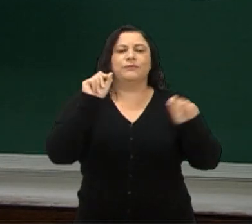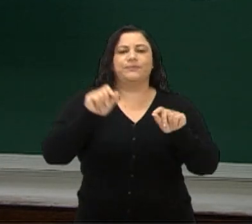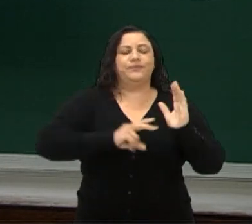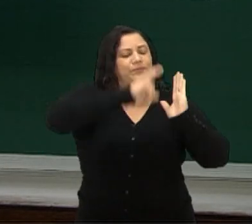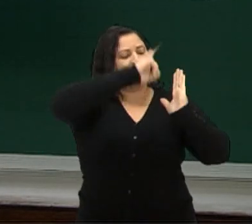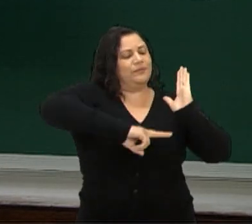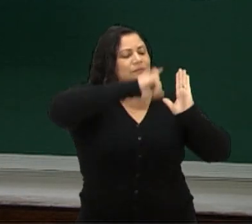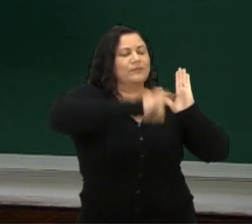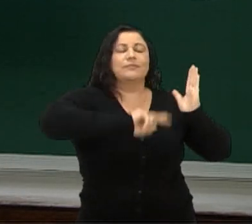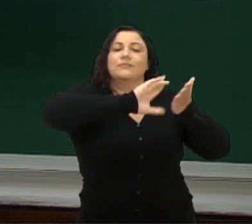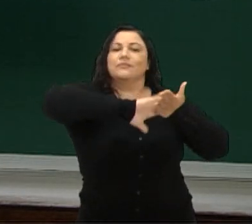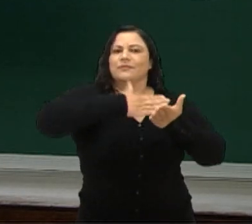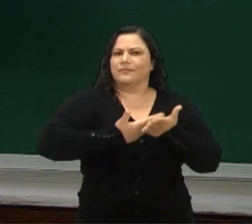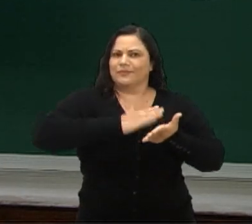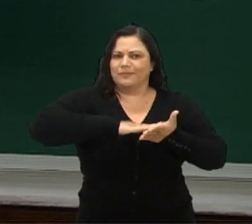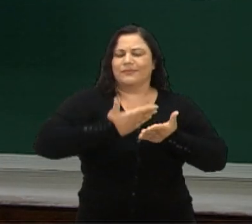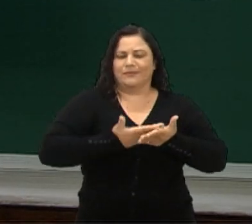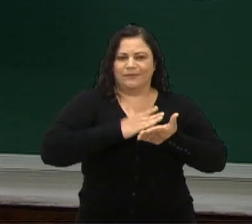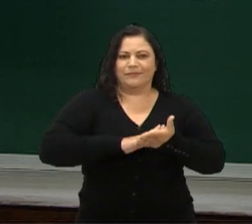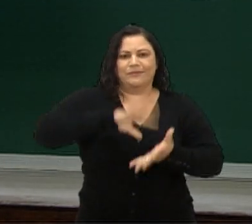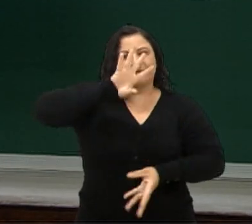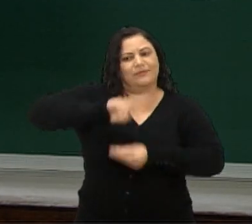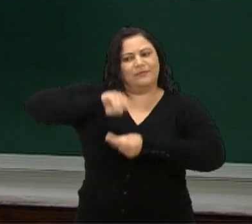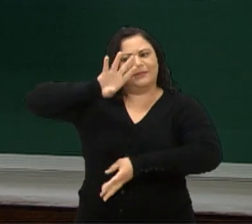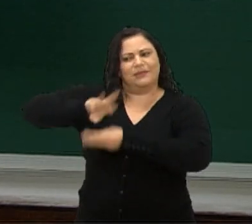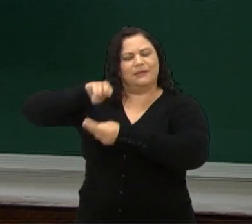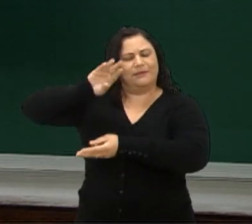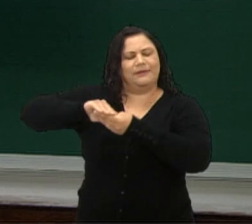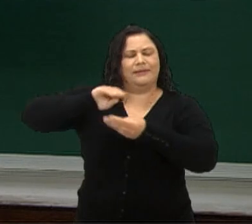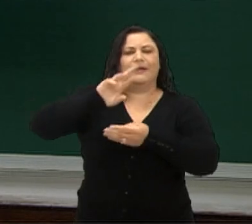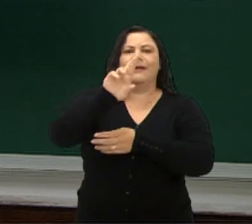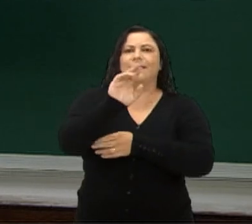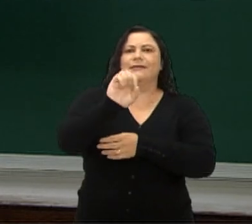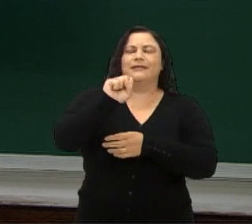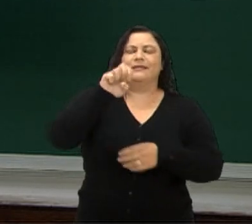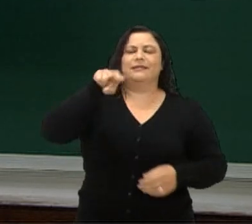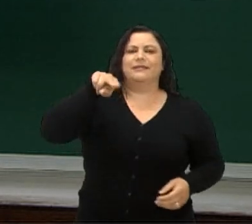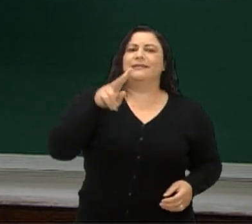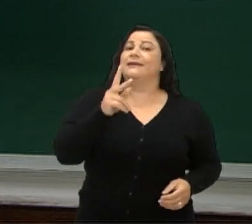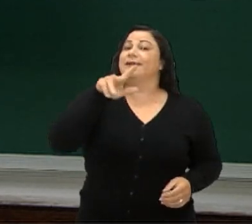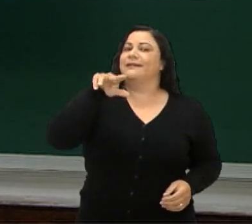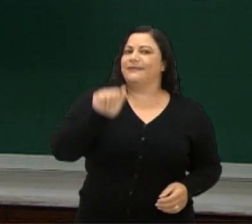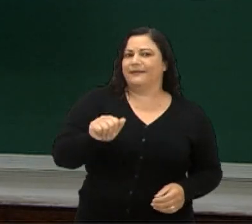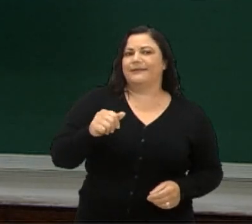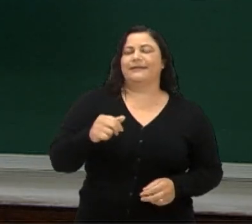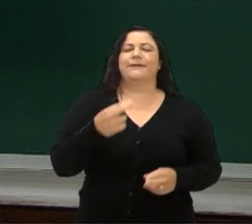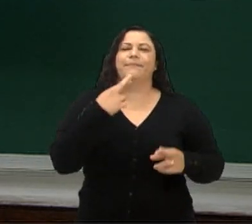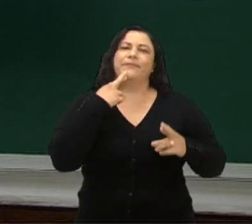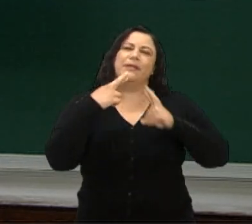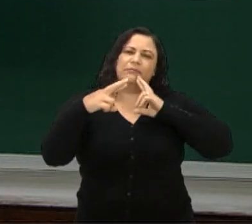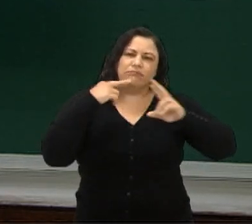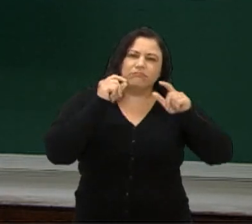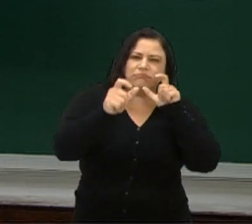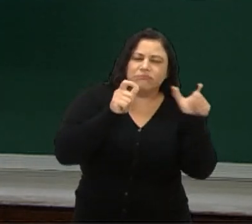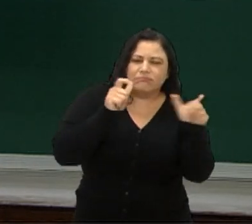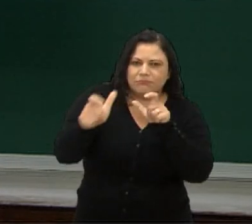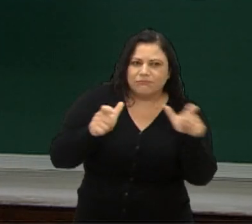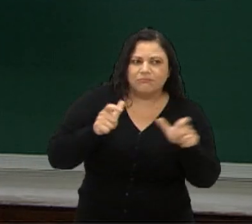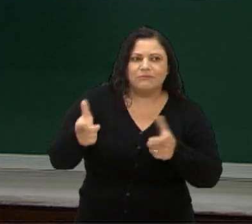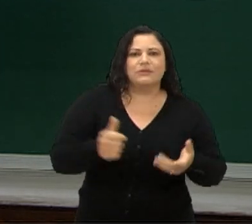uma resenha crítica. Vamos diferenciar fato e opinião. Fato de